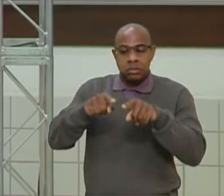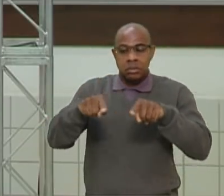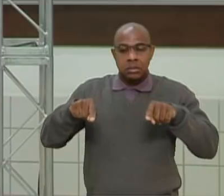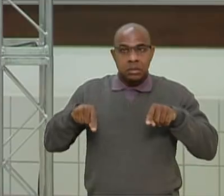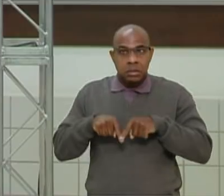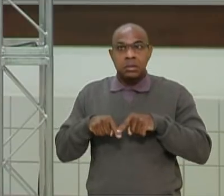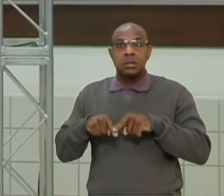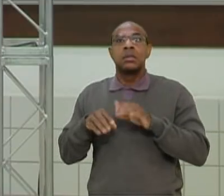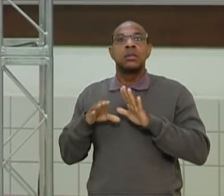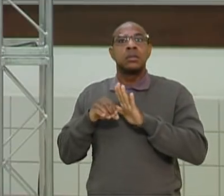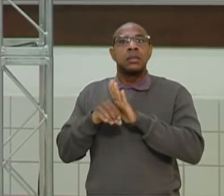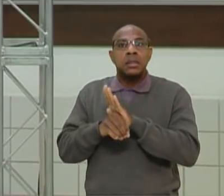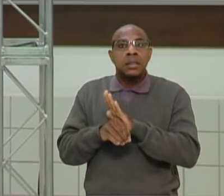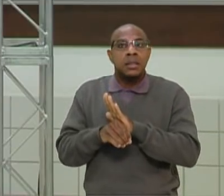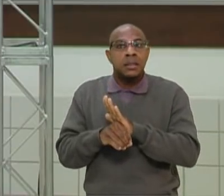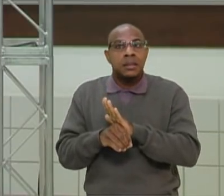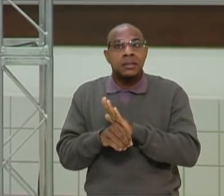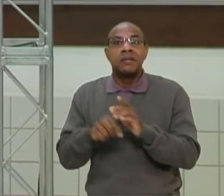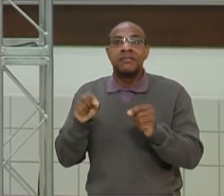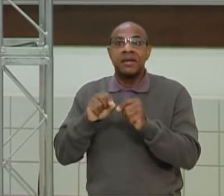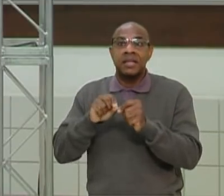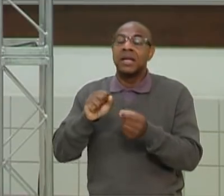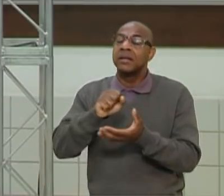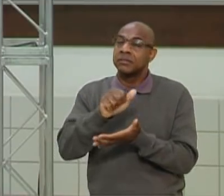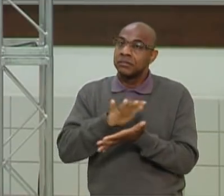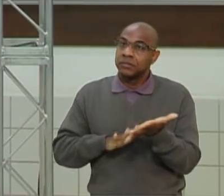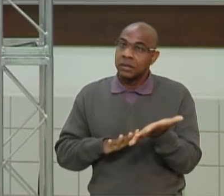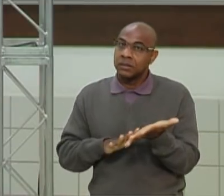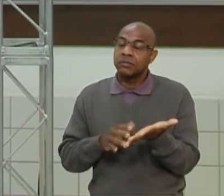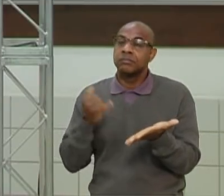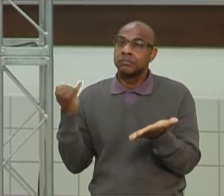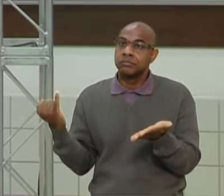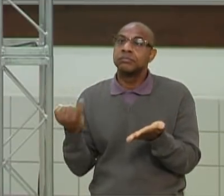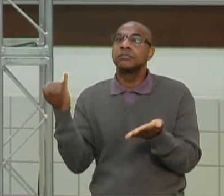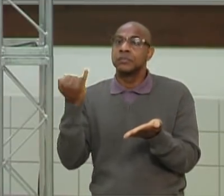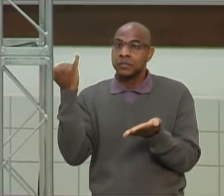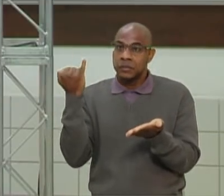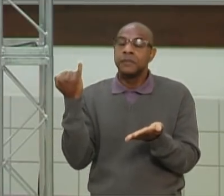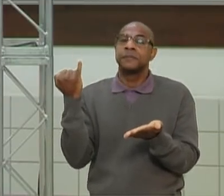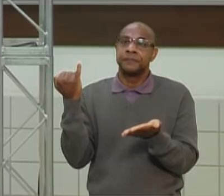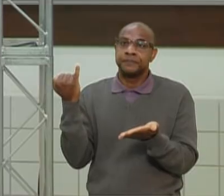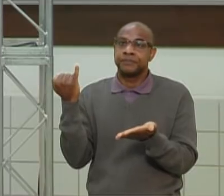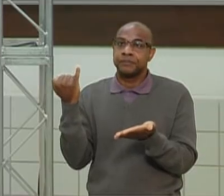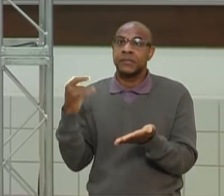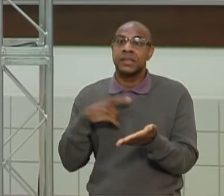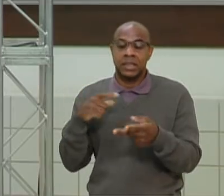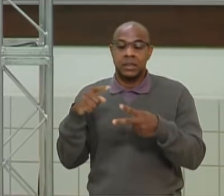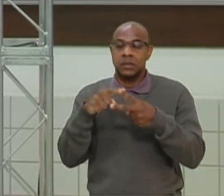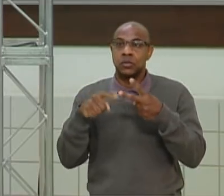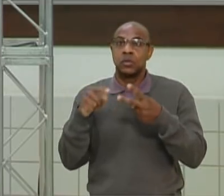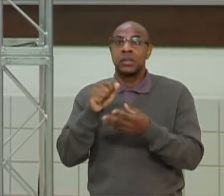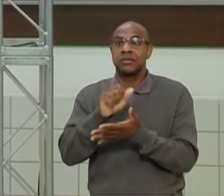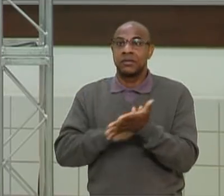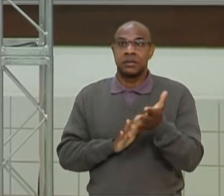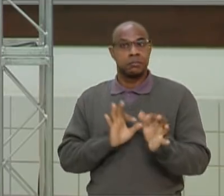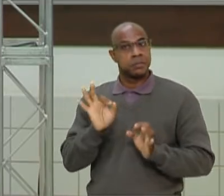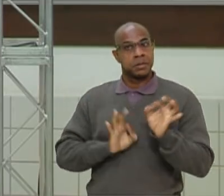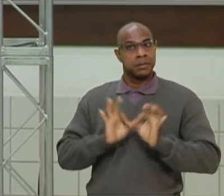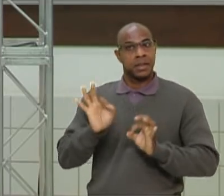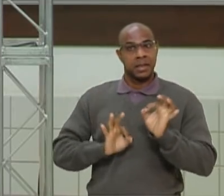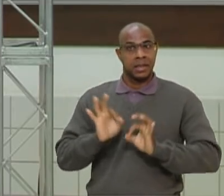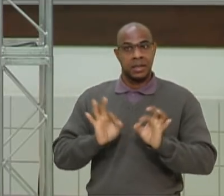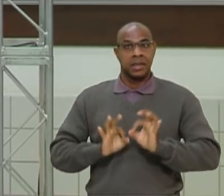Classroom e fazer as questões, obviamente depois de assistir nossas aulas. Tem duas questõezinhas lá que eu preparamos para